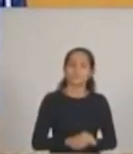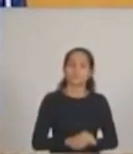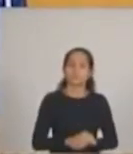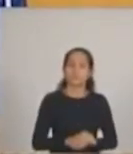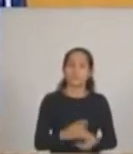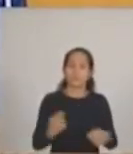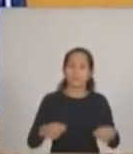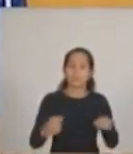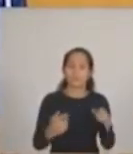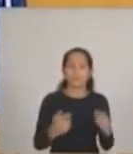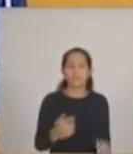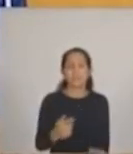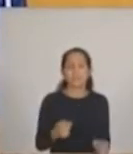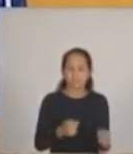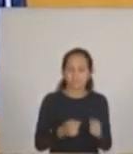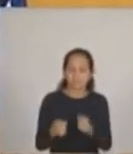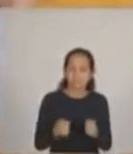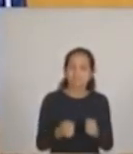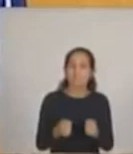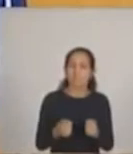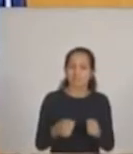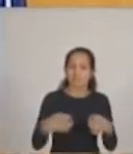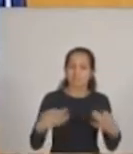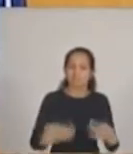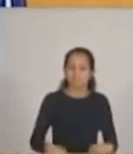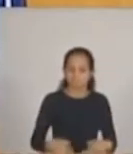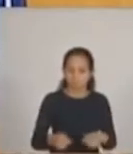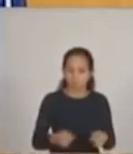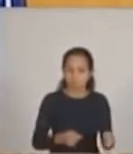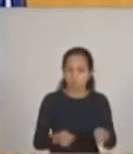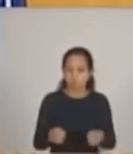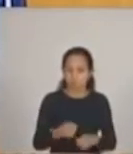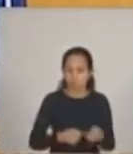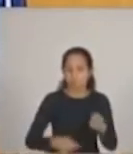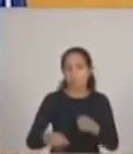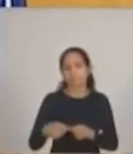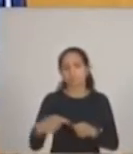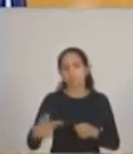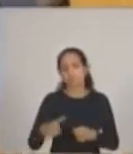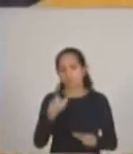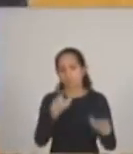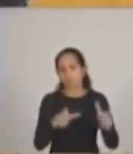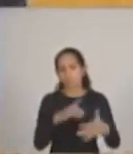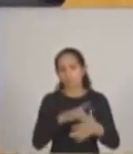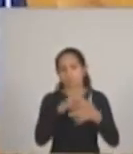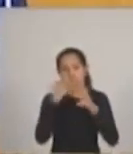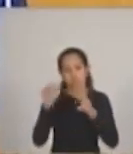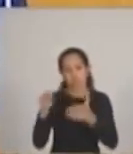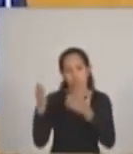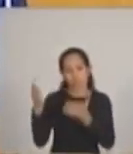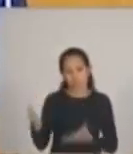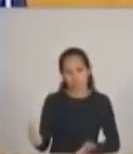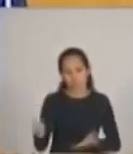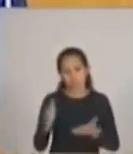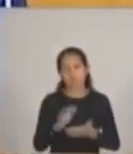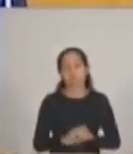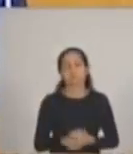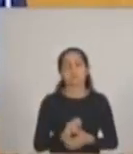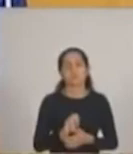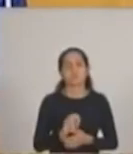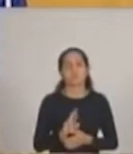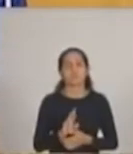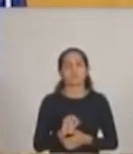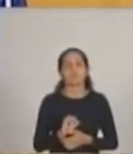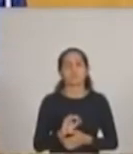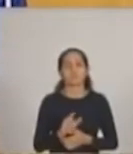estancada, para ser administrada, vai precisar, deputado Eric, de líderes como Vossa Excelência para